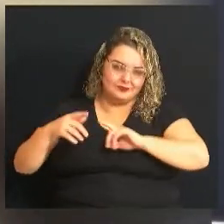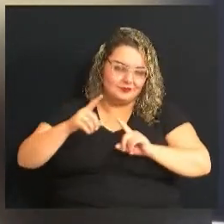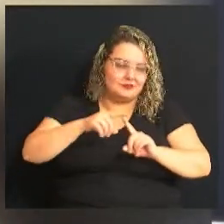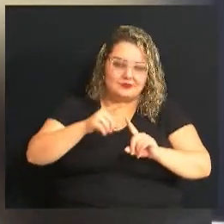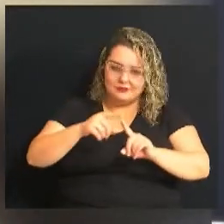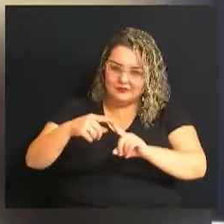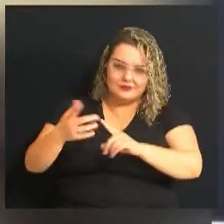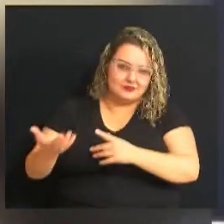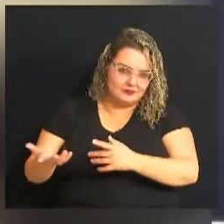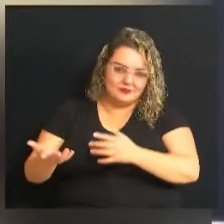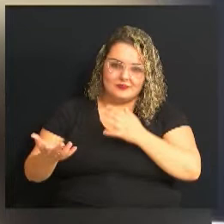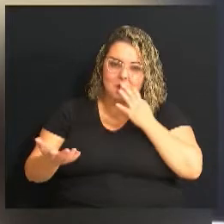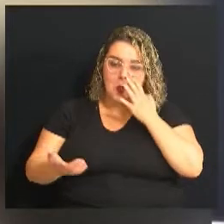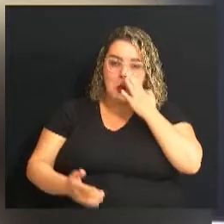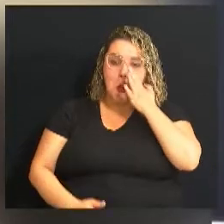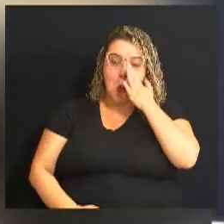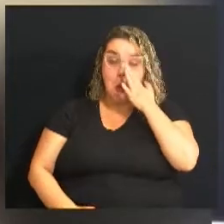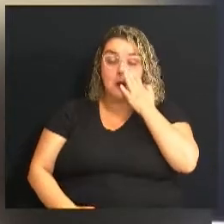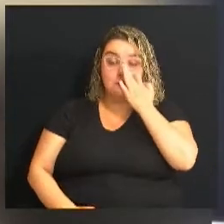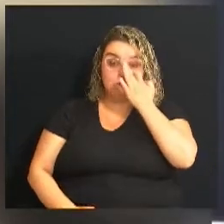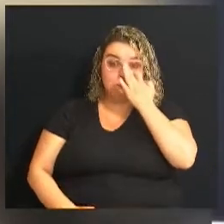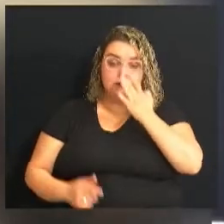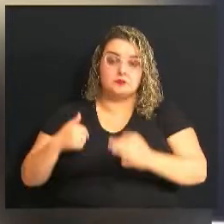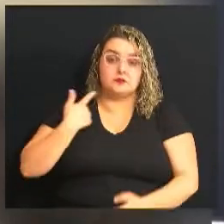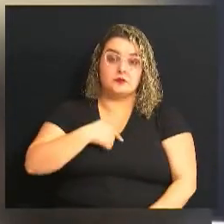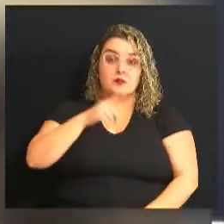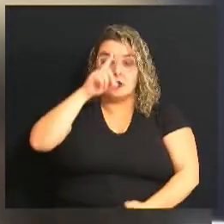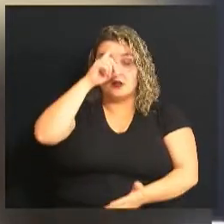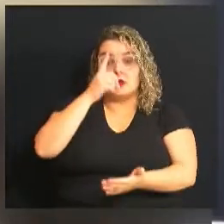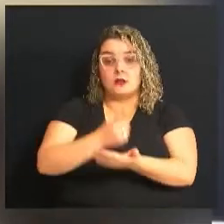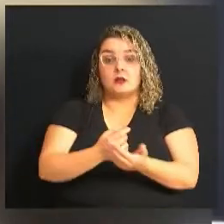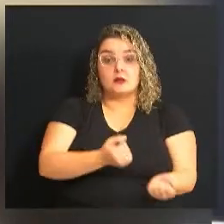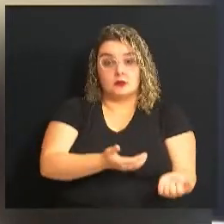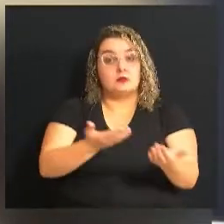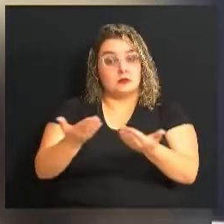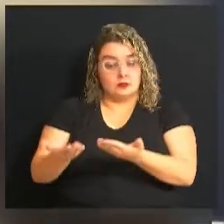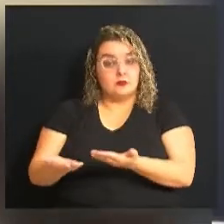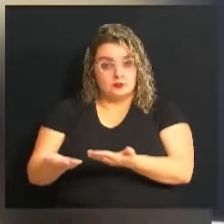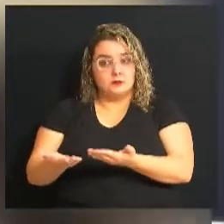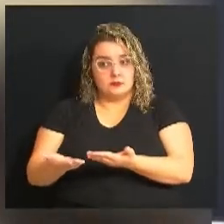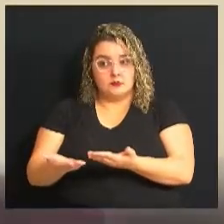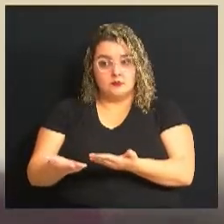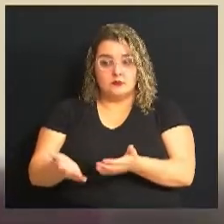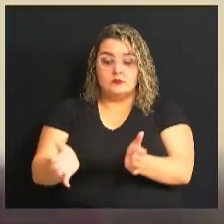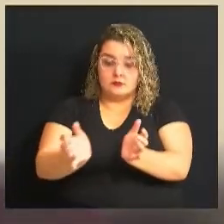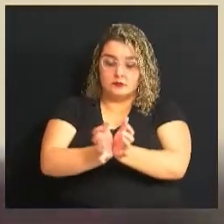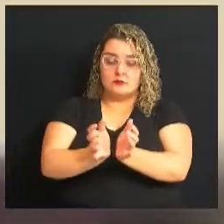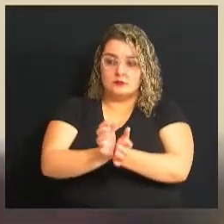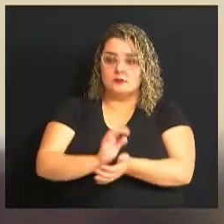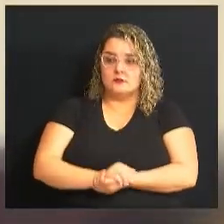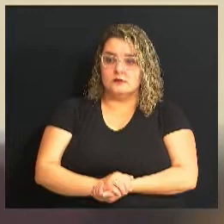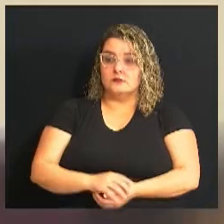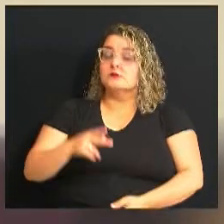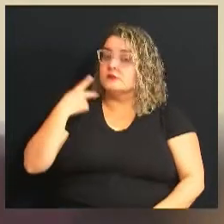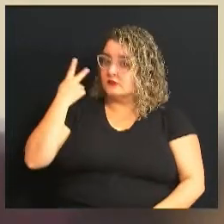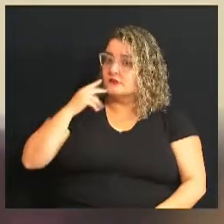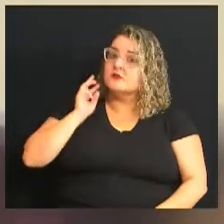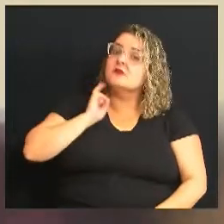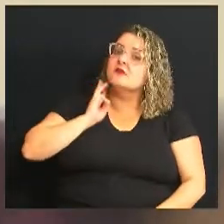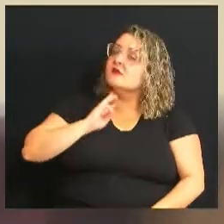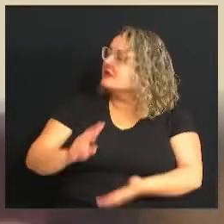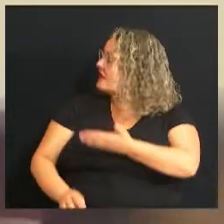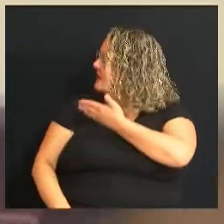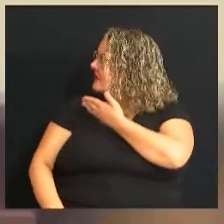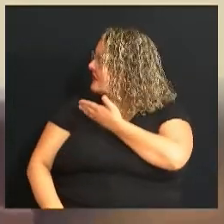tipo anteriormente. E nós, então, decidimos apresentar essa comissão. O parlamentar Cecílio Santos,